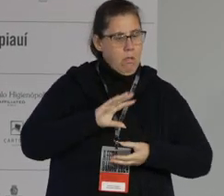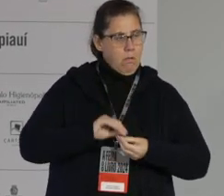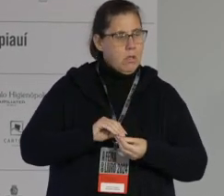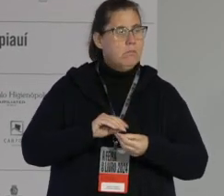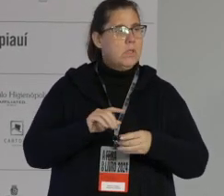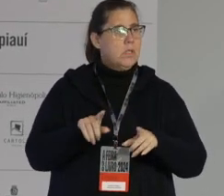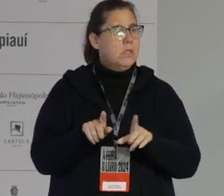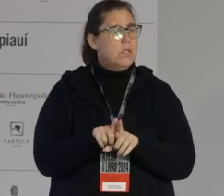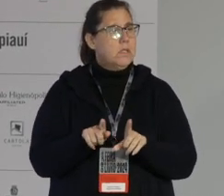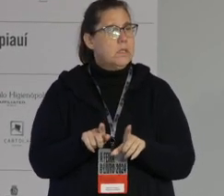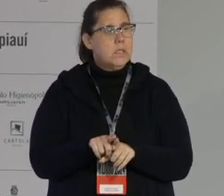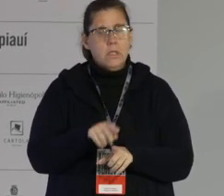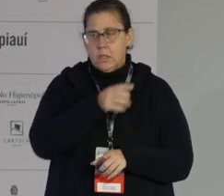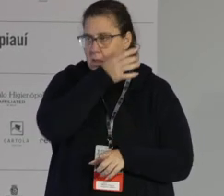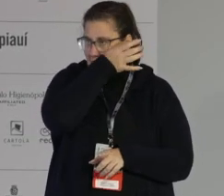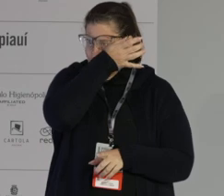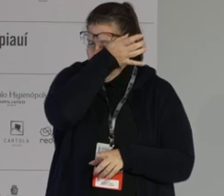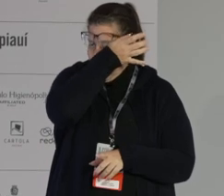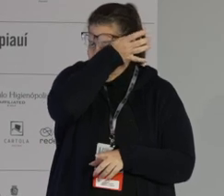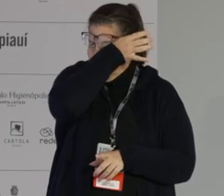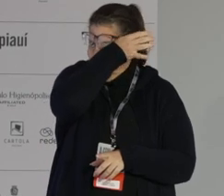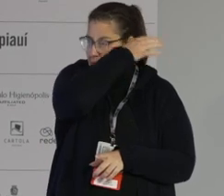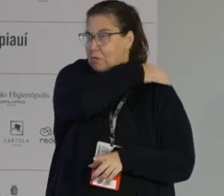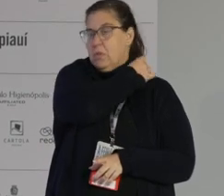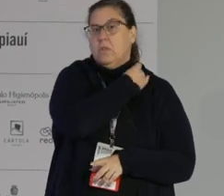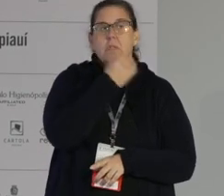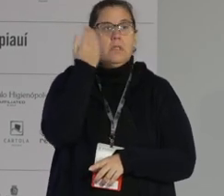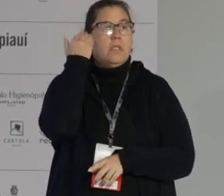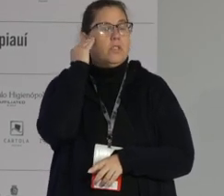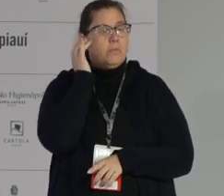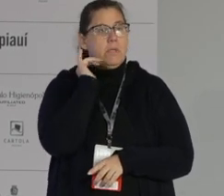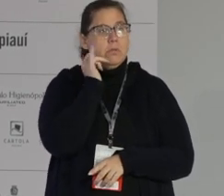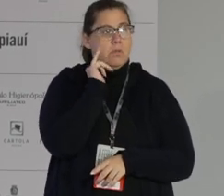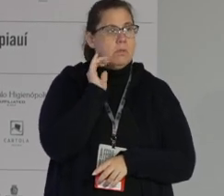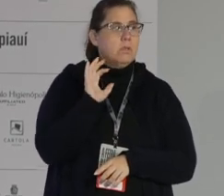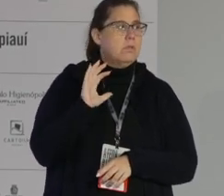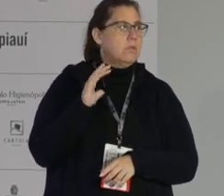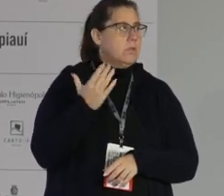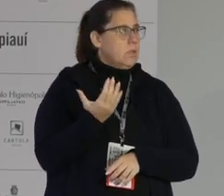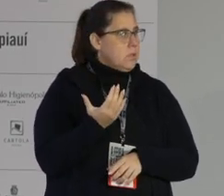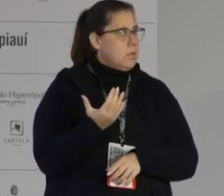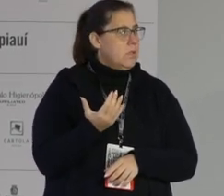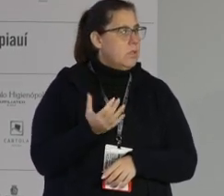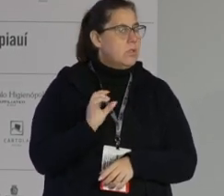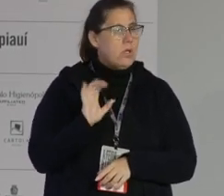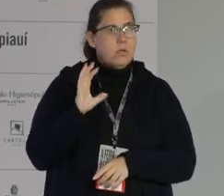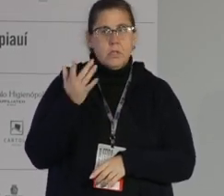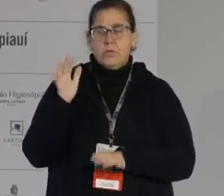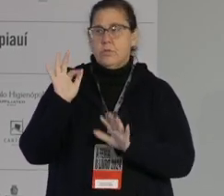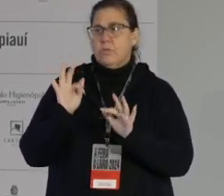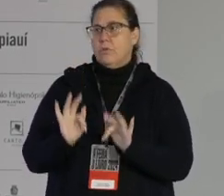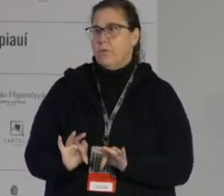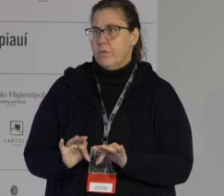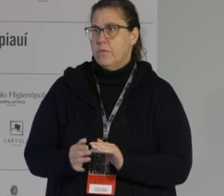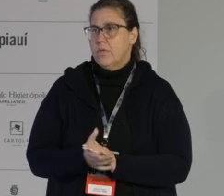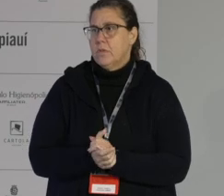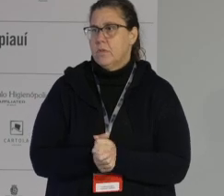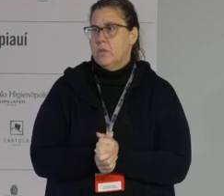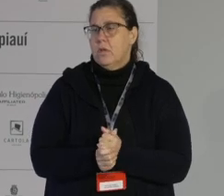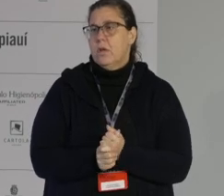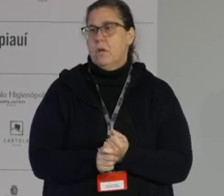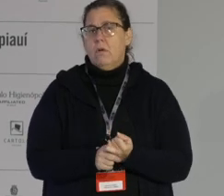contístico, em que a compreensão do conto, do que estava acontecendo de fato, só acontece no final, né? Como